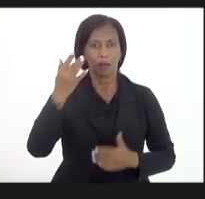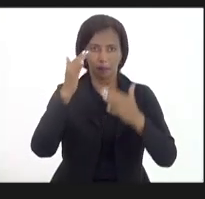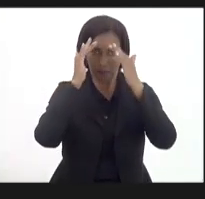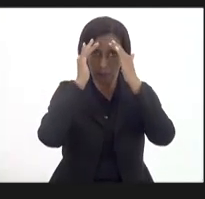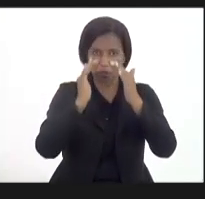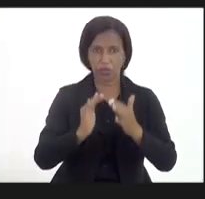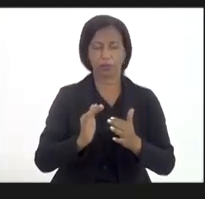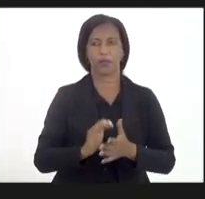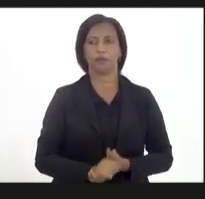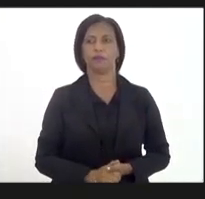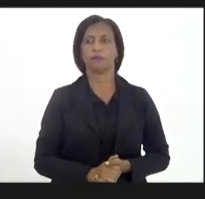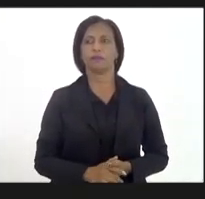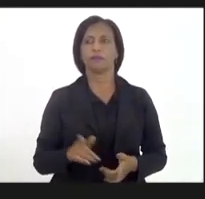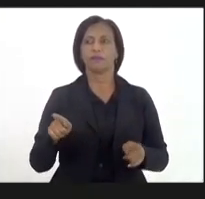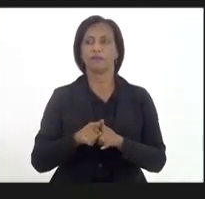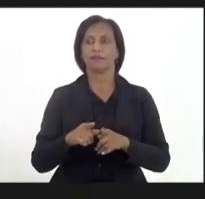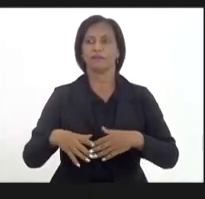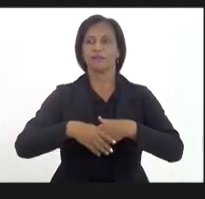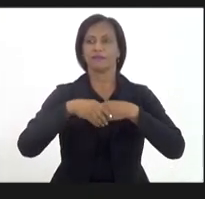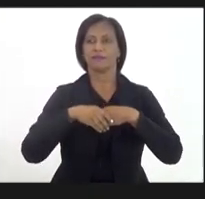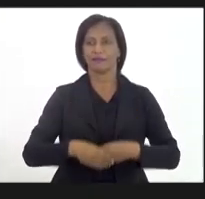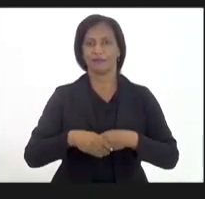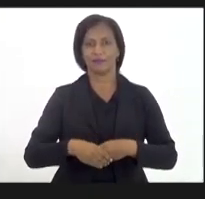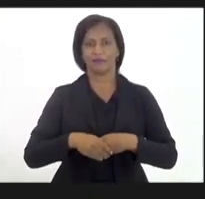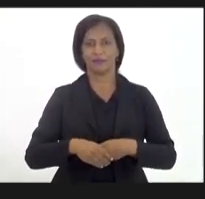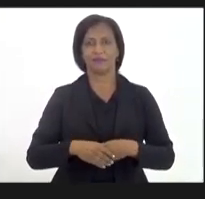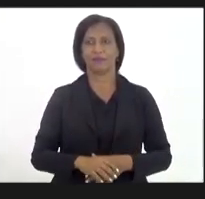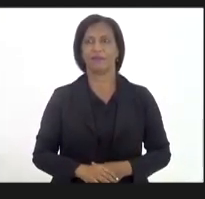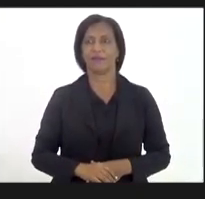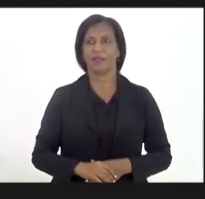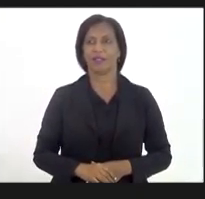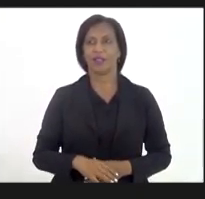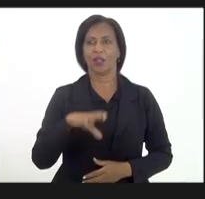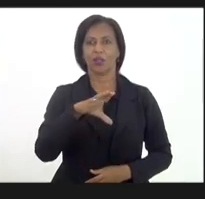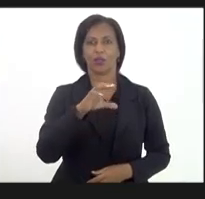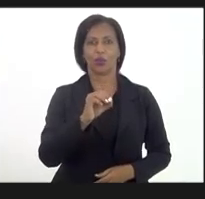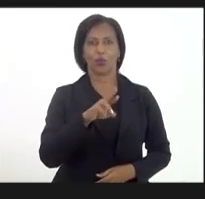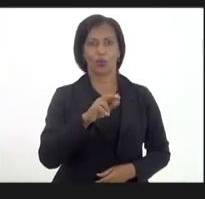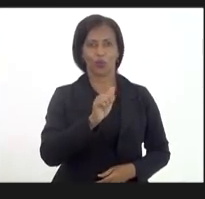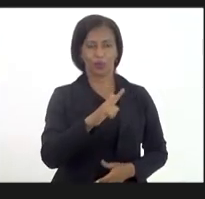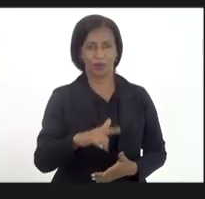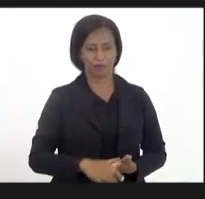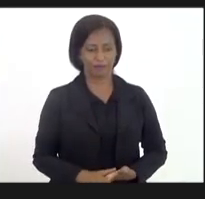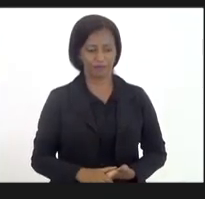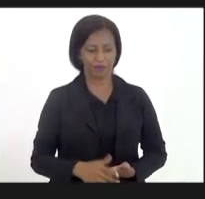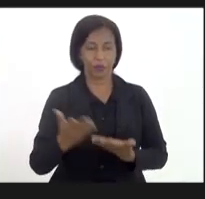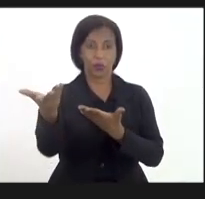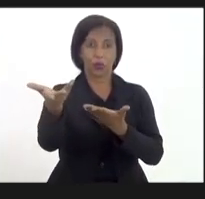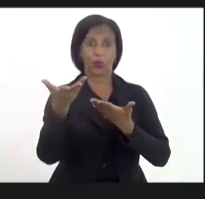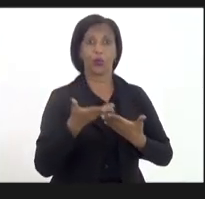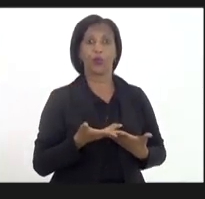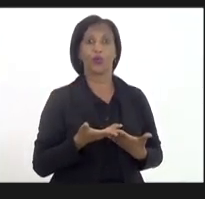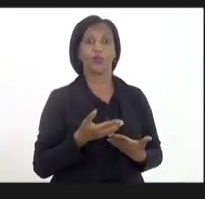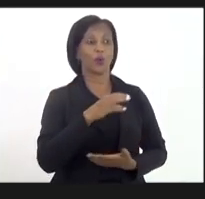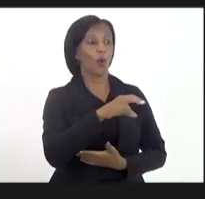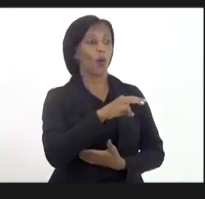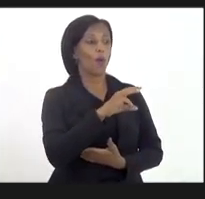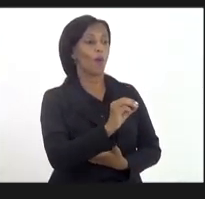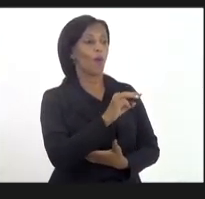meu respeito e aqui transmitiu os cumprimentos através do tenente-coronel Marco do Epa e ao coronel